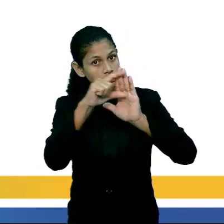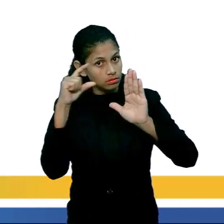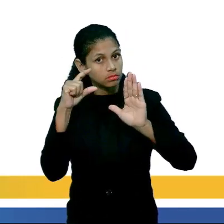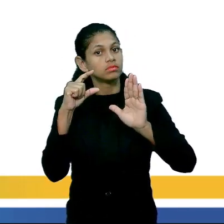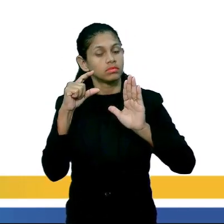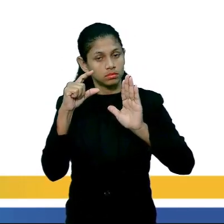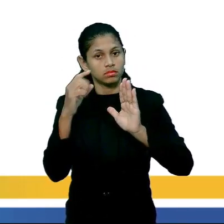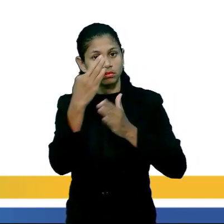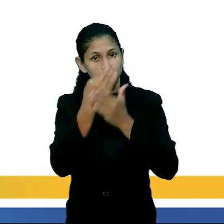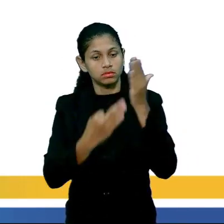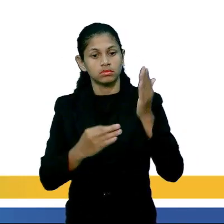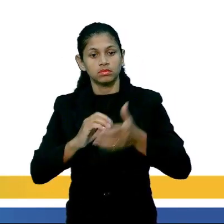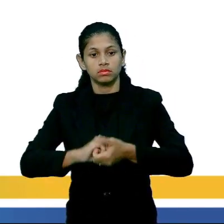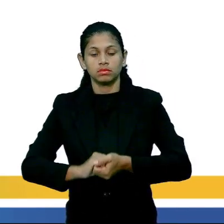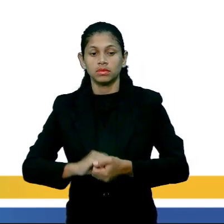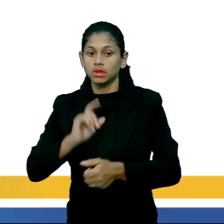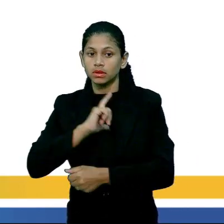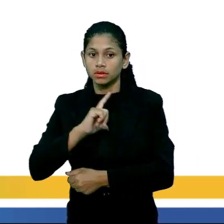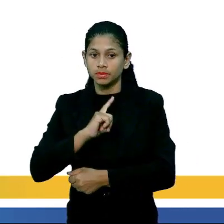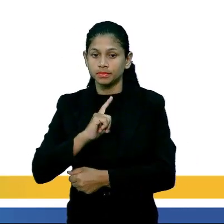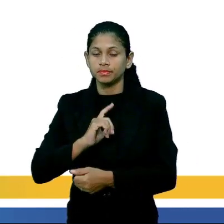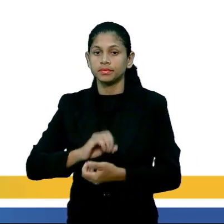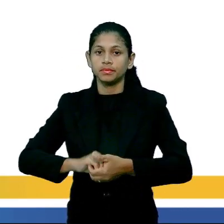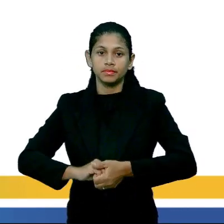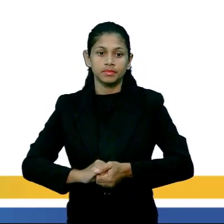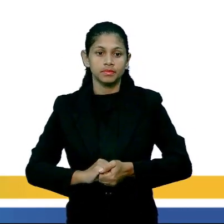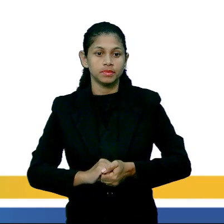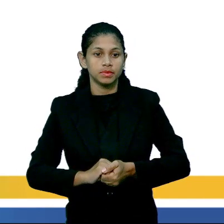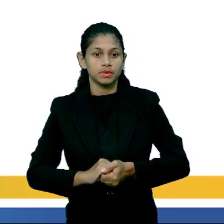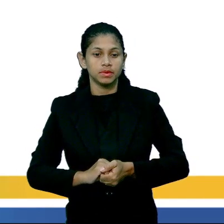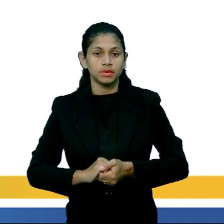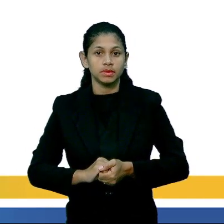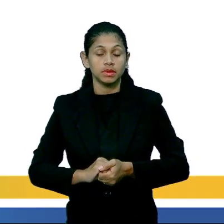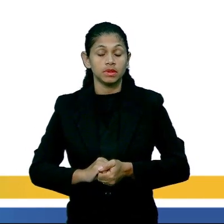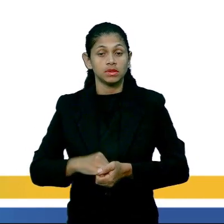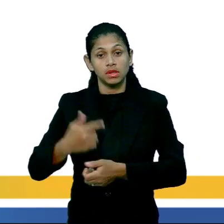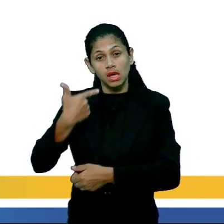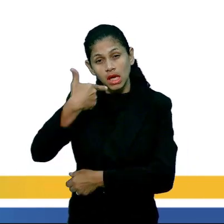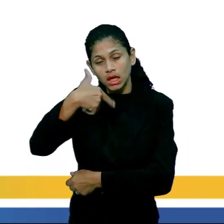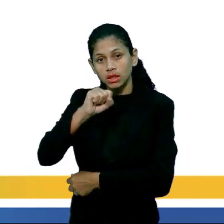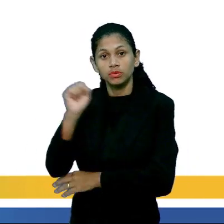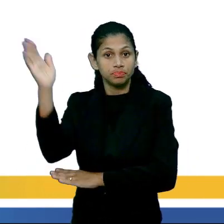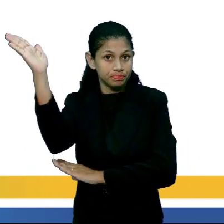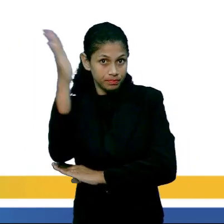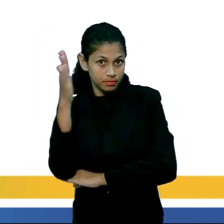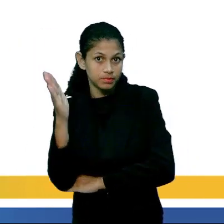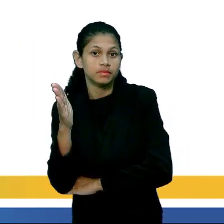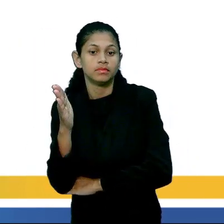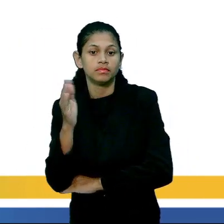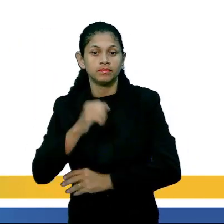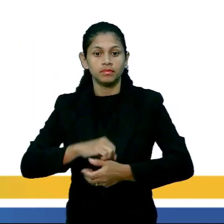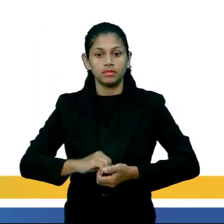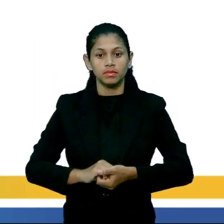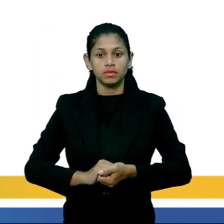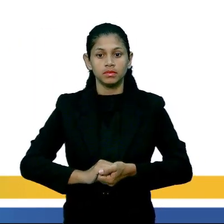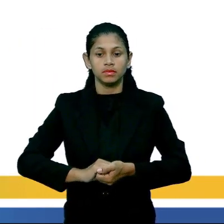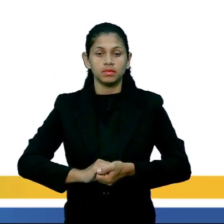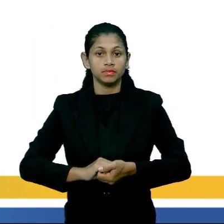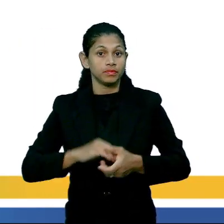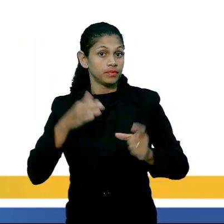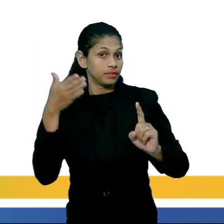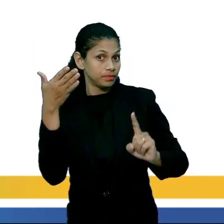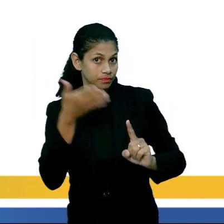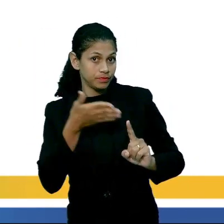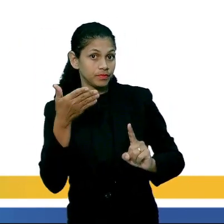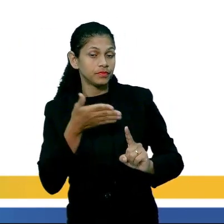para vocês. Nós temos ali Brazilian language, língua brasileira, influence of